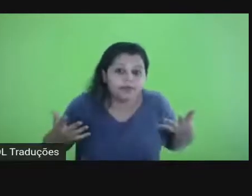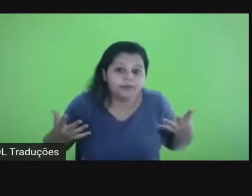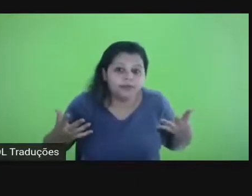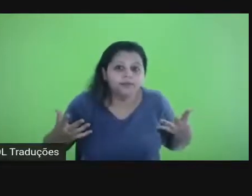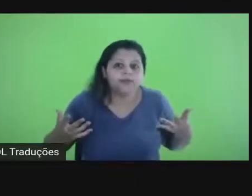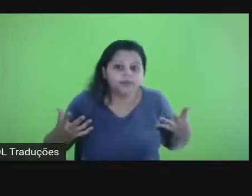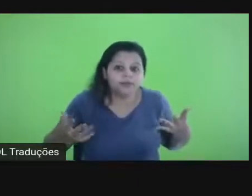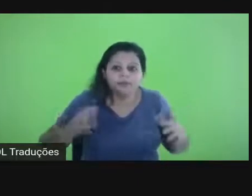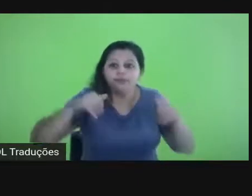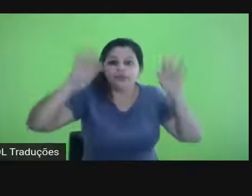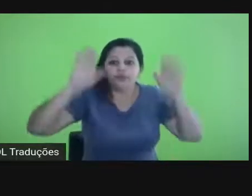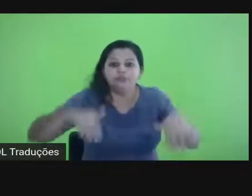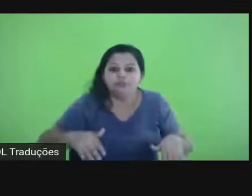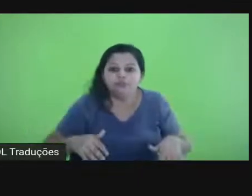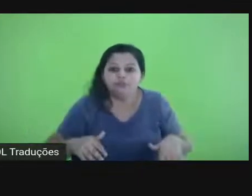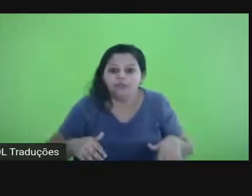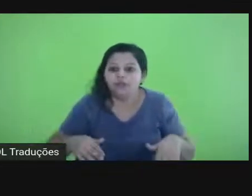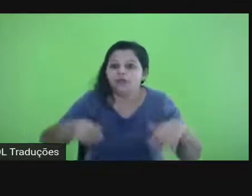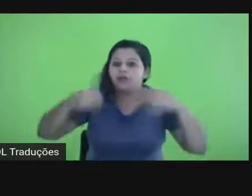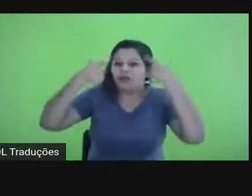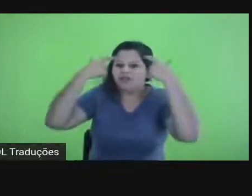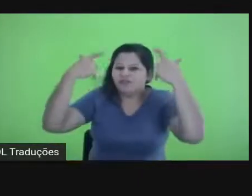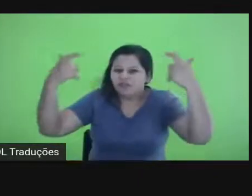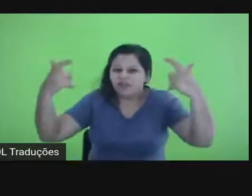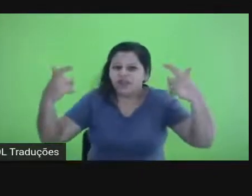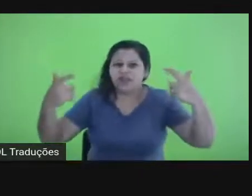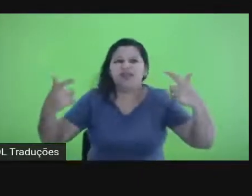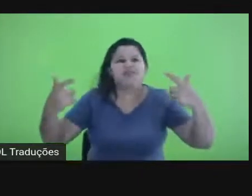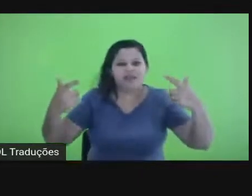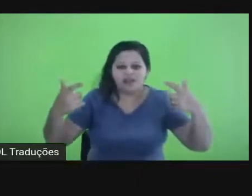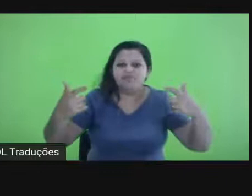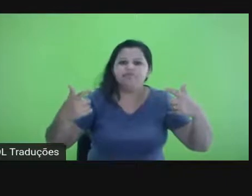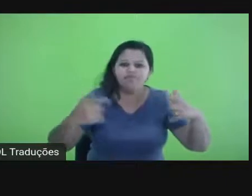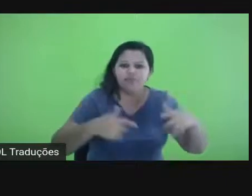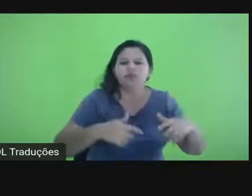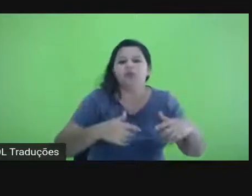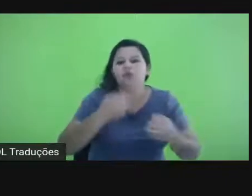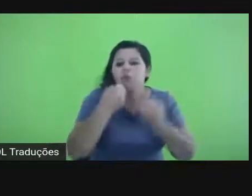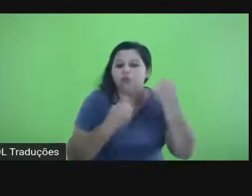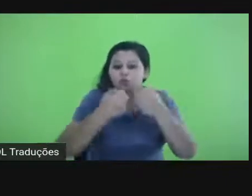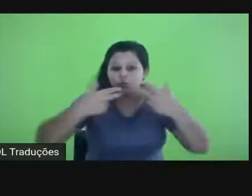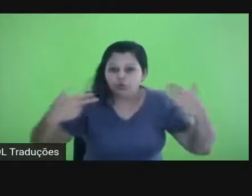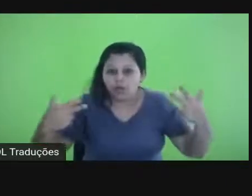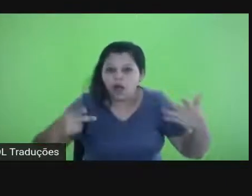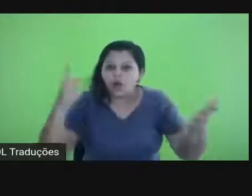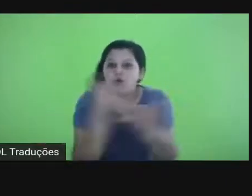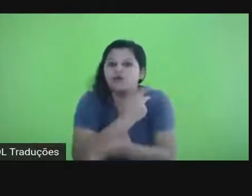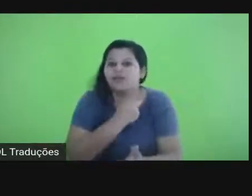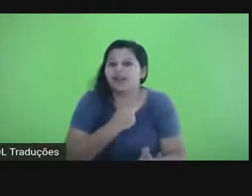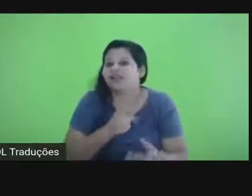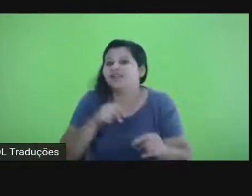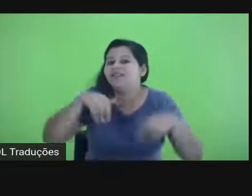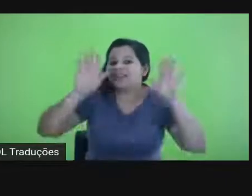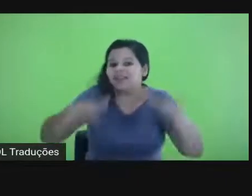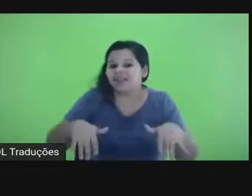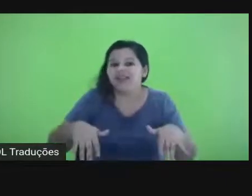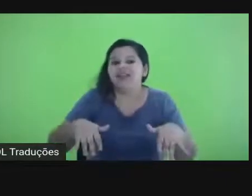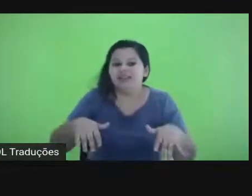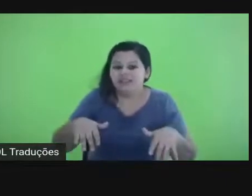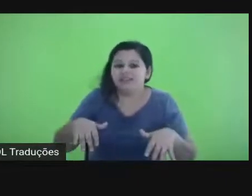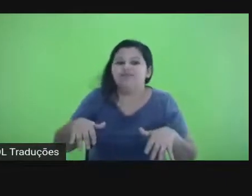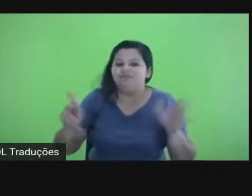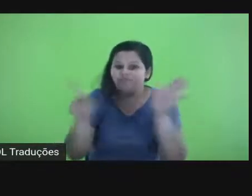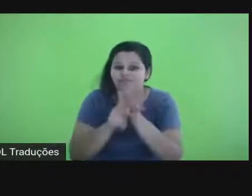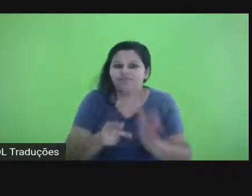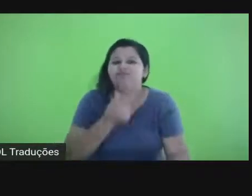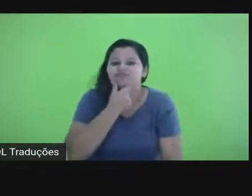de trânsito? As violências no trânsito, elas ocorrem de maneira mais expressiva da parte de quem? Dos homens, né? Os homens